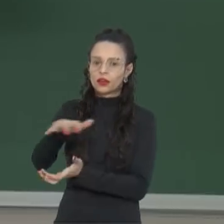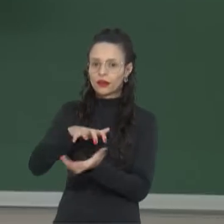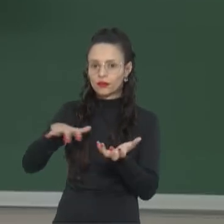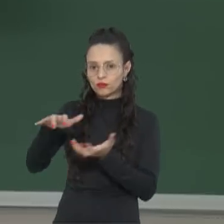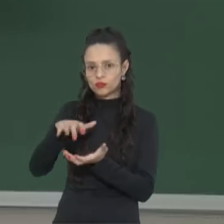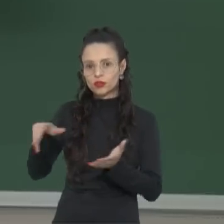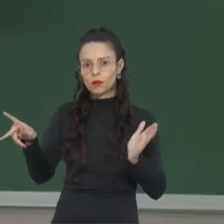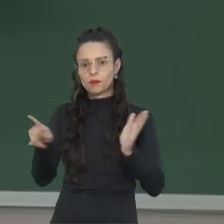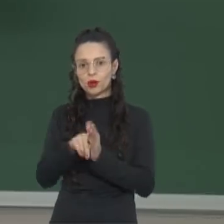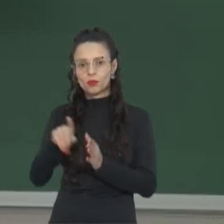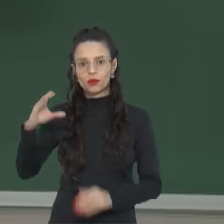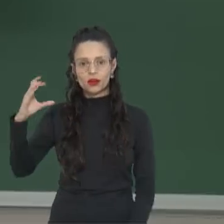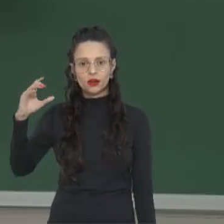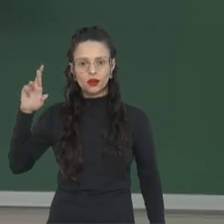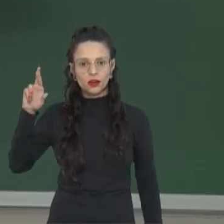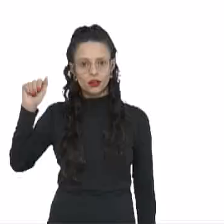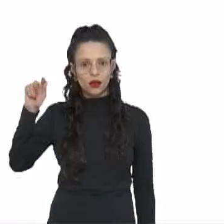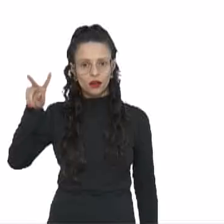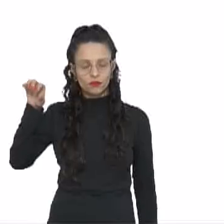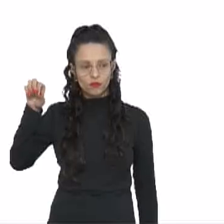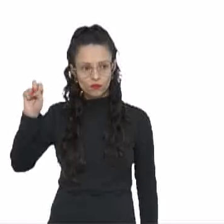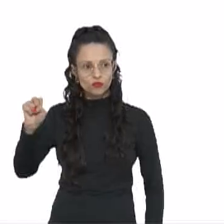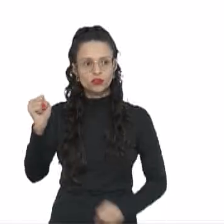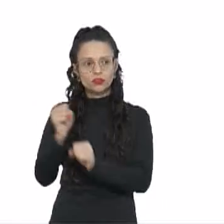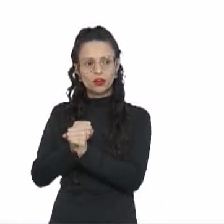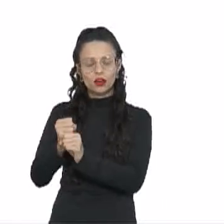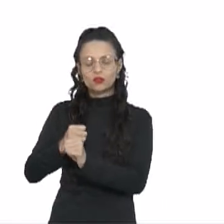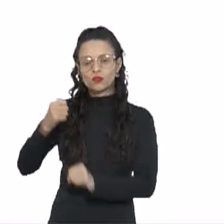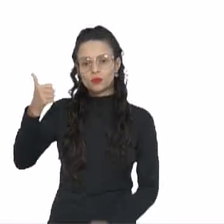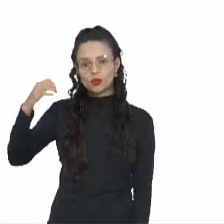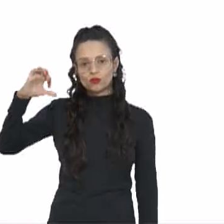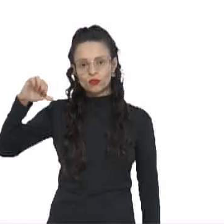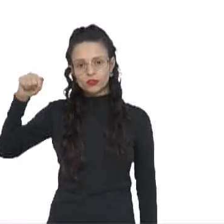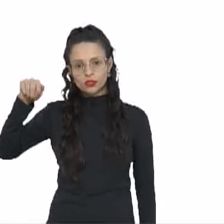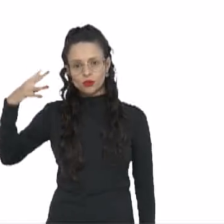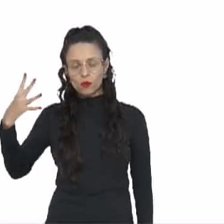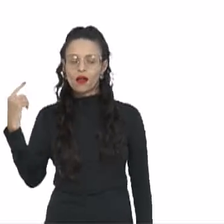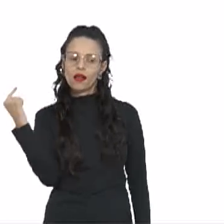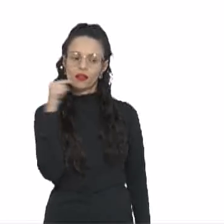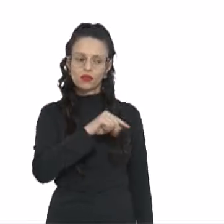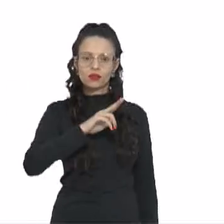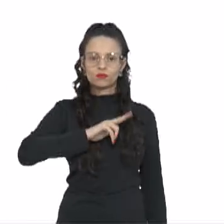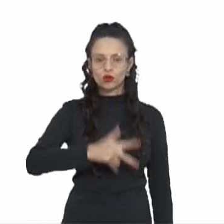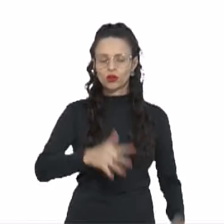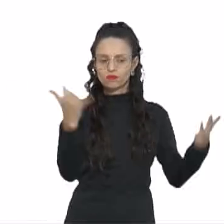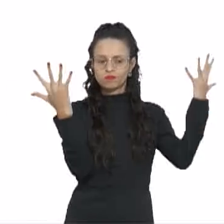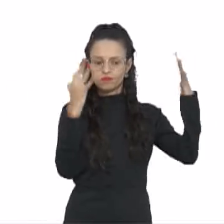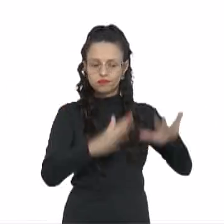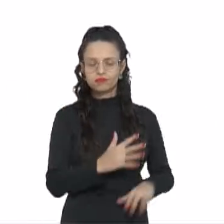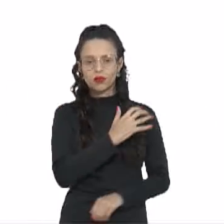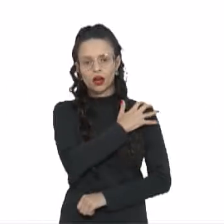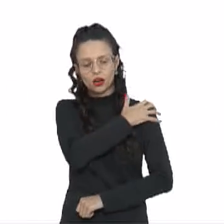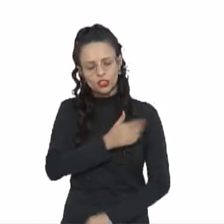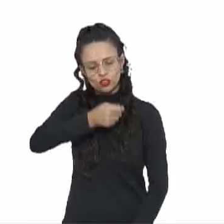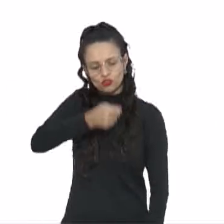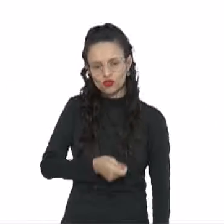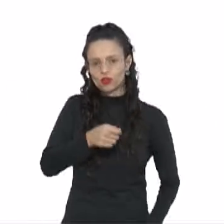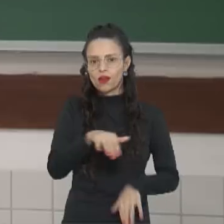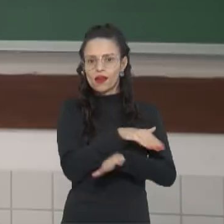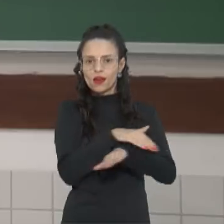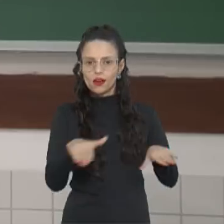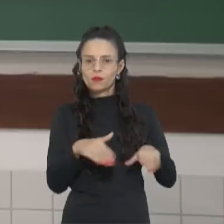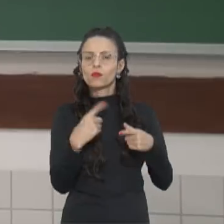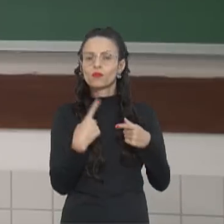dos Cravos de 1974, que derrubou a ditadura em Portugal. Está aqui uma foto do lado direito. Por que Revolução